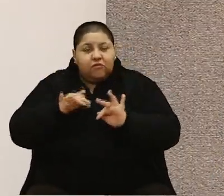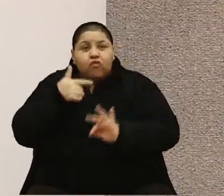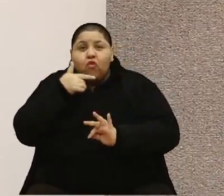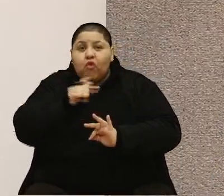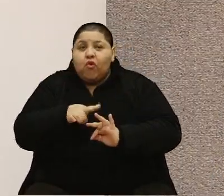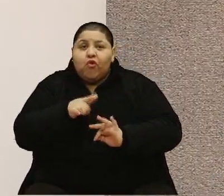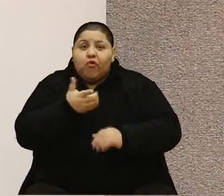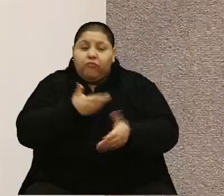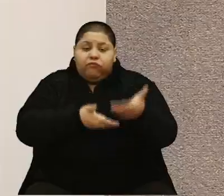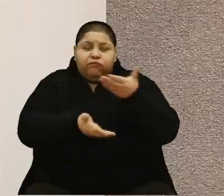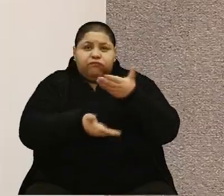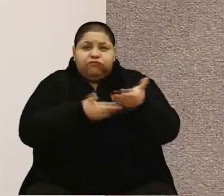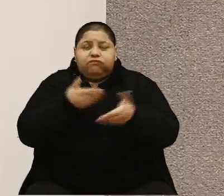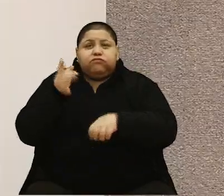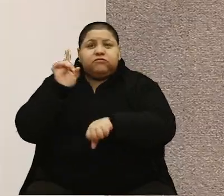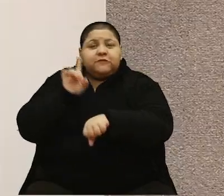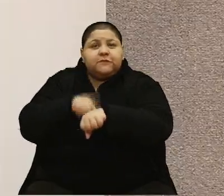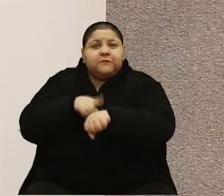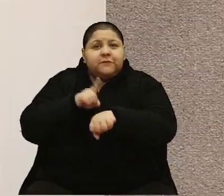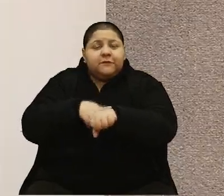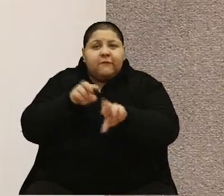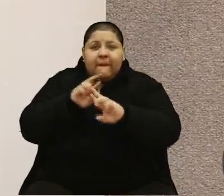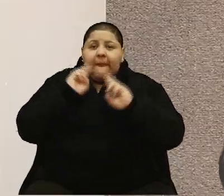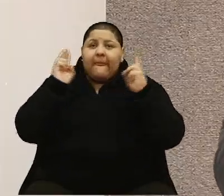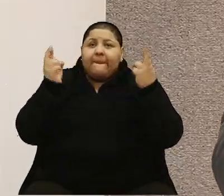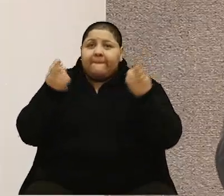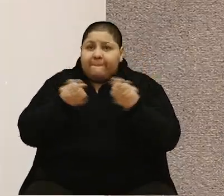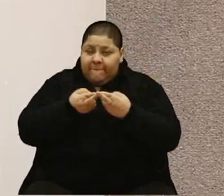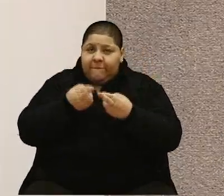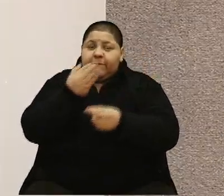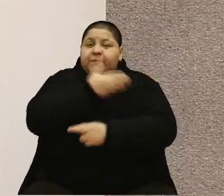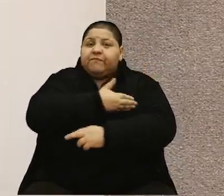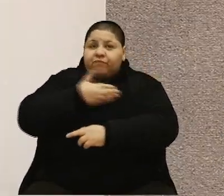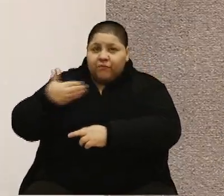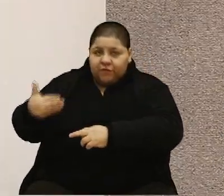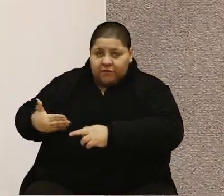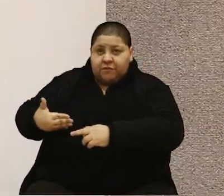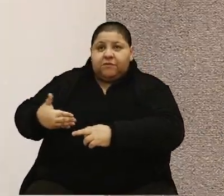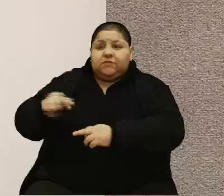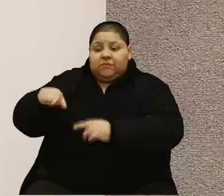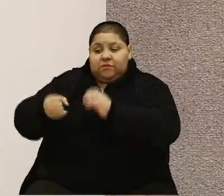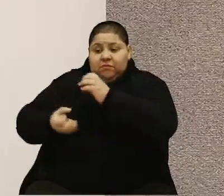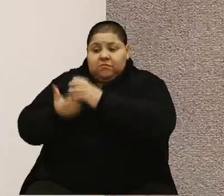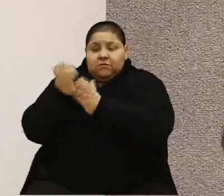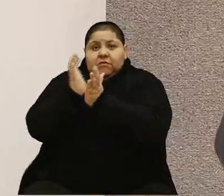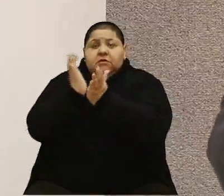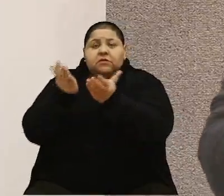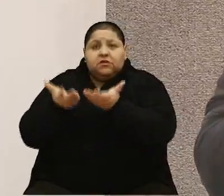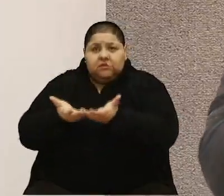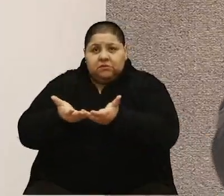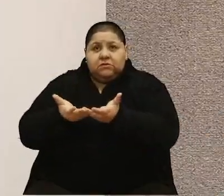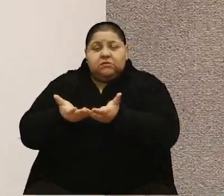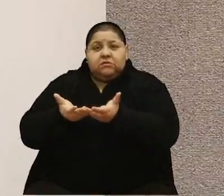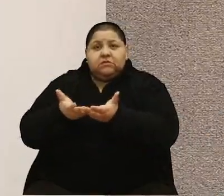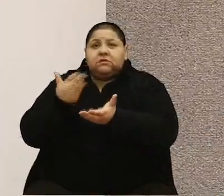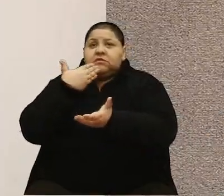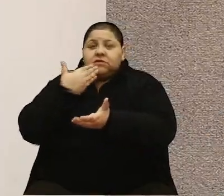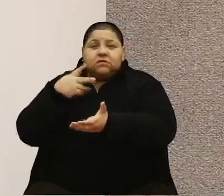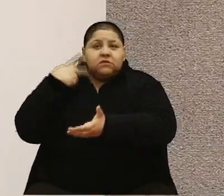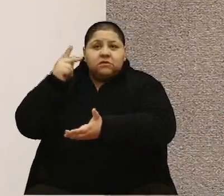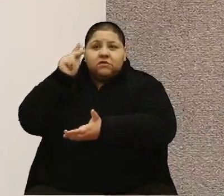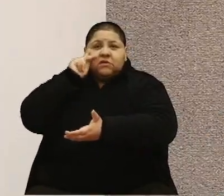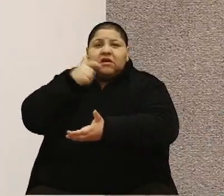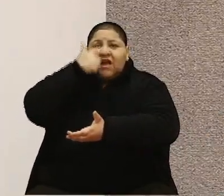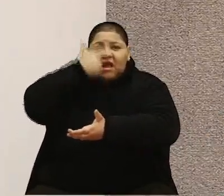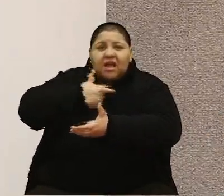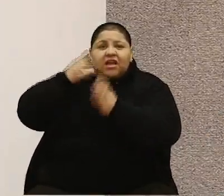ter trocado o horário da audiência pública, da reunião pública, melhor dizendo, promovido por esta comissão, inclusive provocação do vereador Cláudio Libardi, porque eu acho que, de